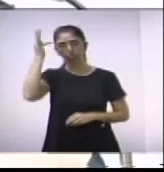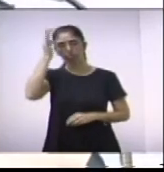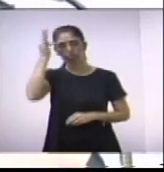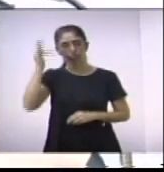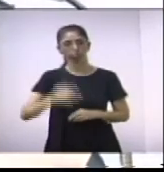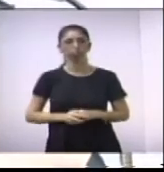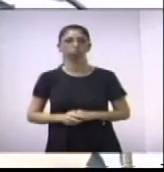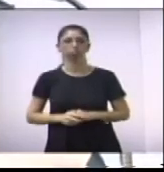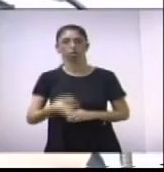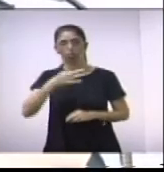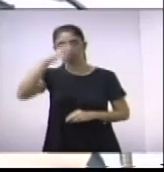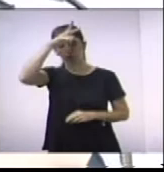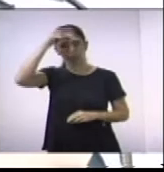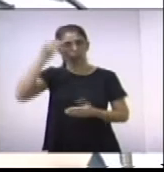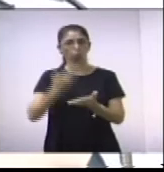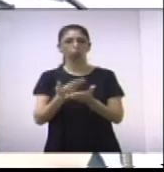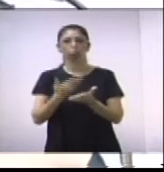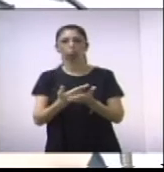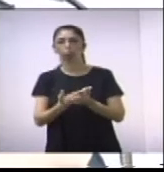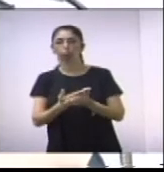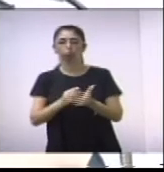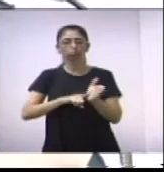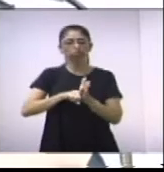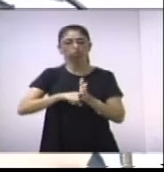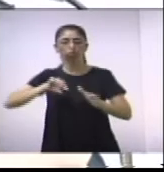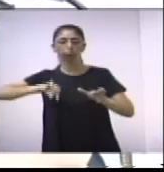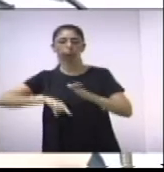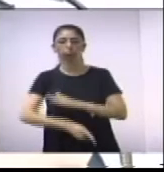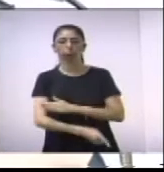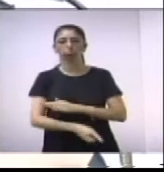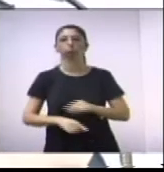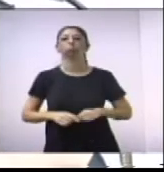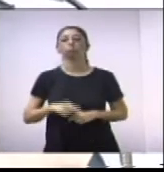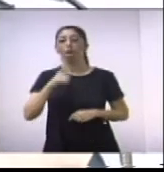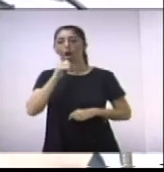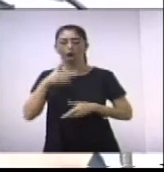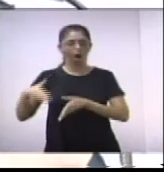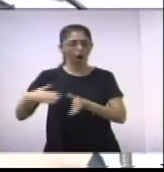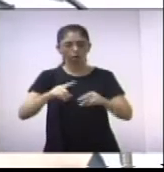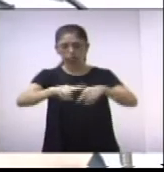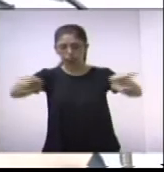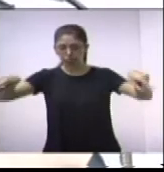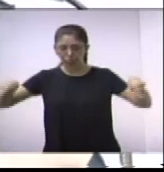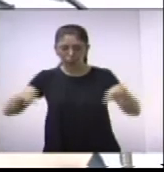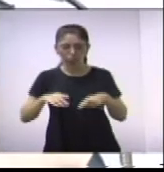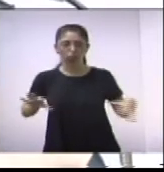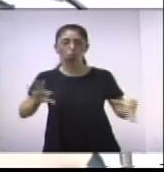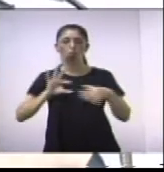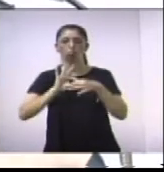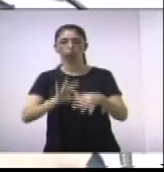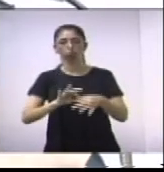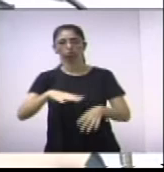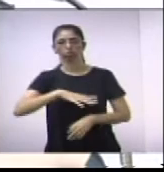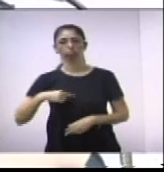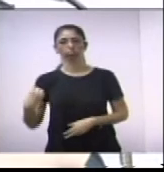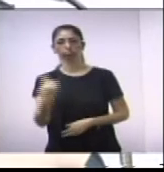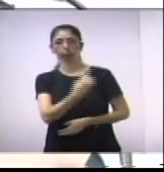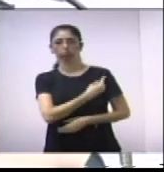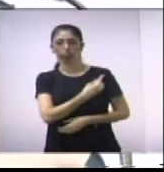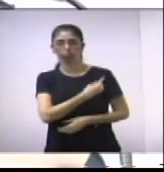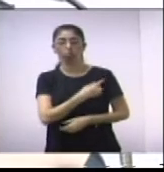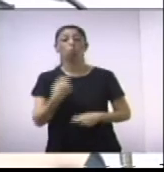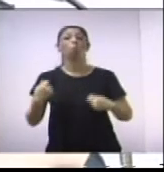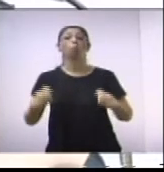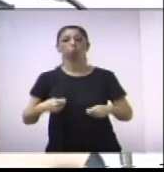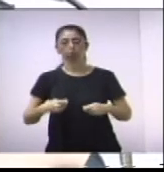ou desenvolva um estudo hidrológico de todas as bacias hidrográficas de contribuição do nosso município para que possamos ter